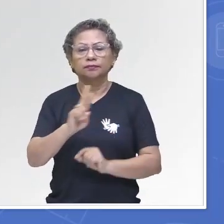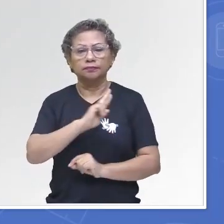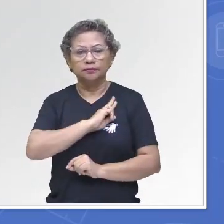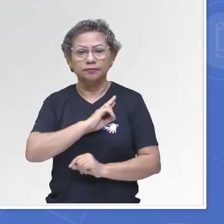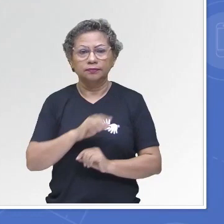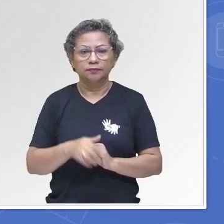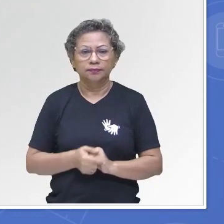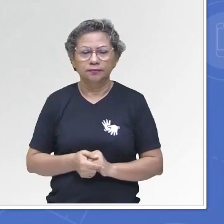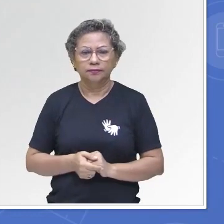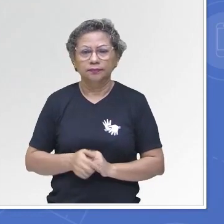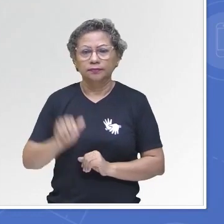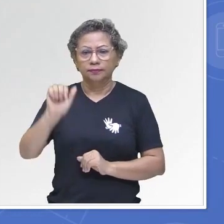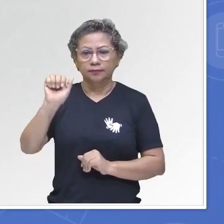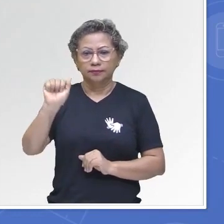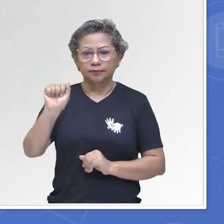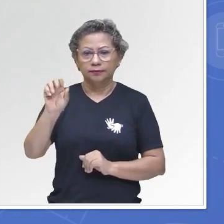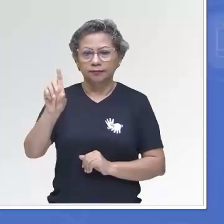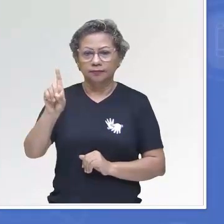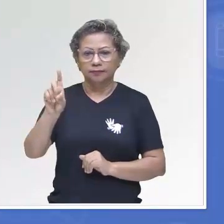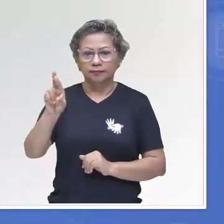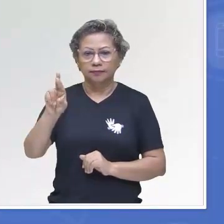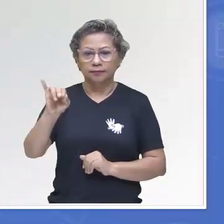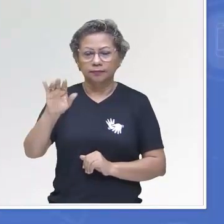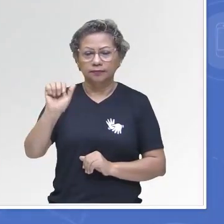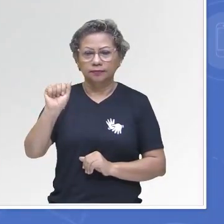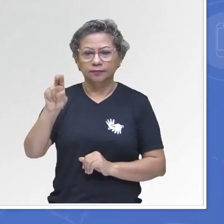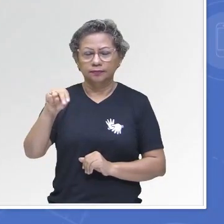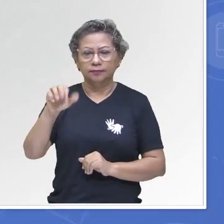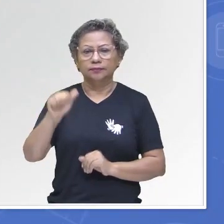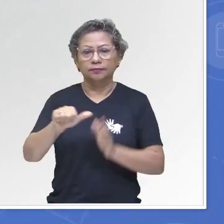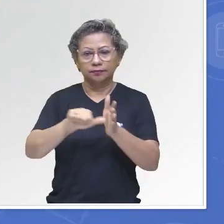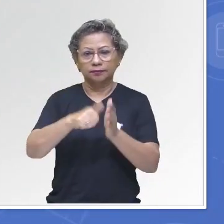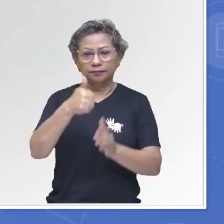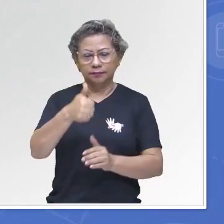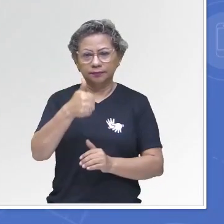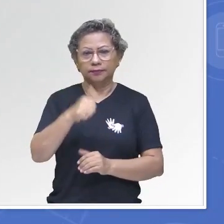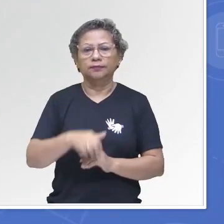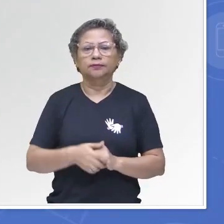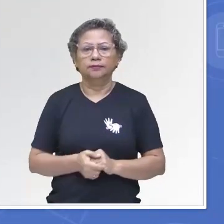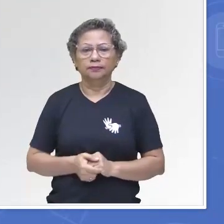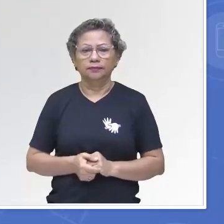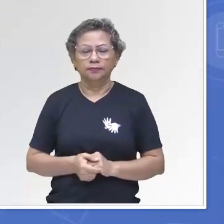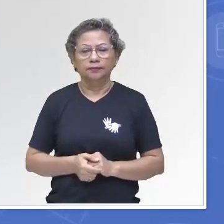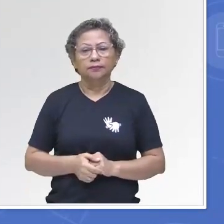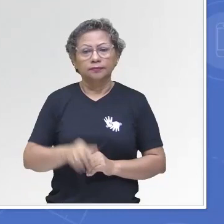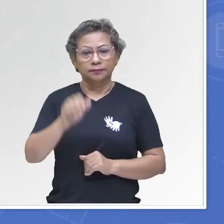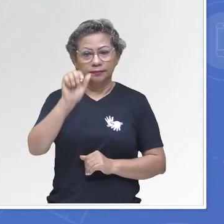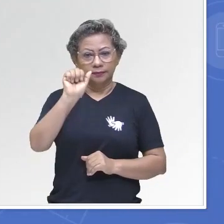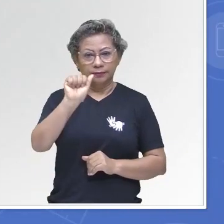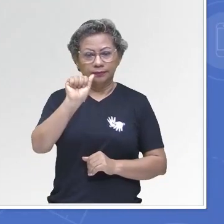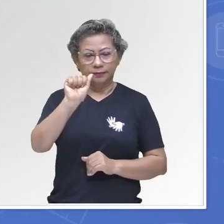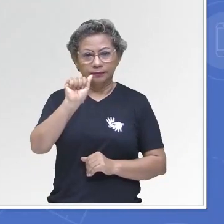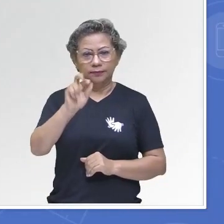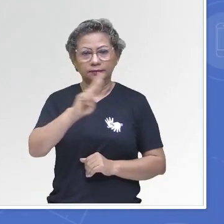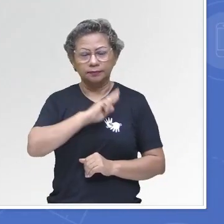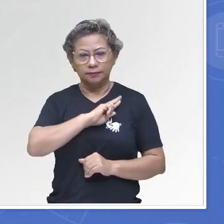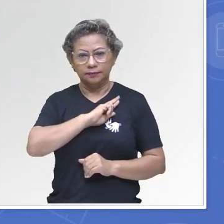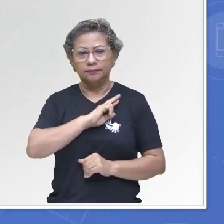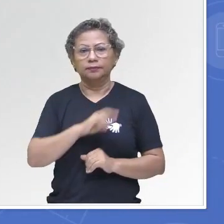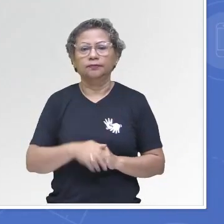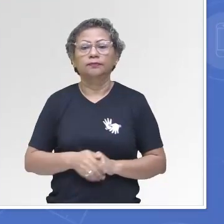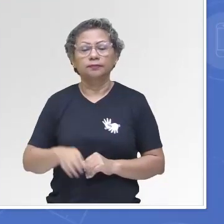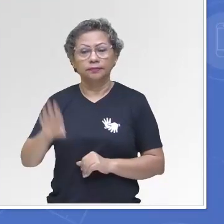mais uma. Adriana, primeira questão, 3.000 alunos na letra A e na letra B,